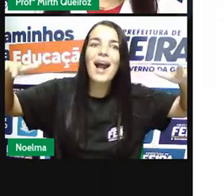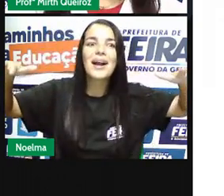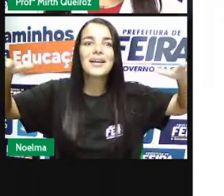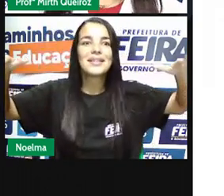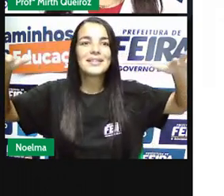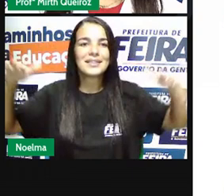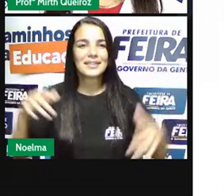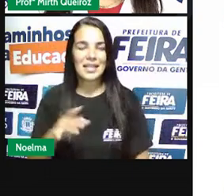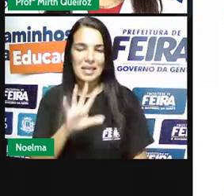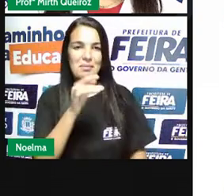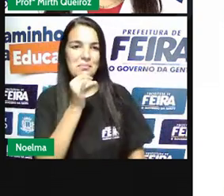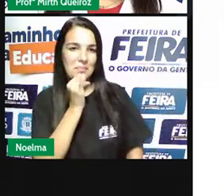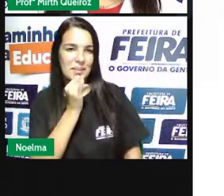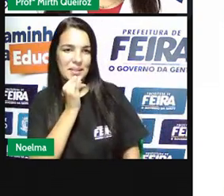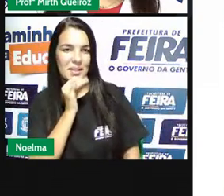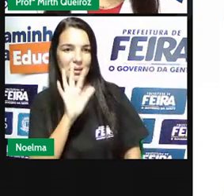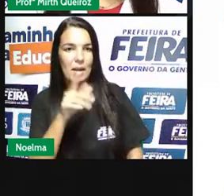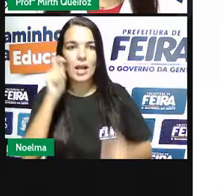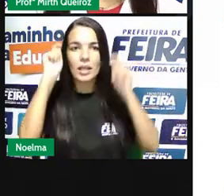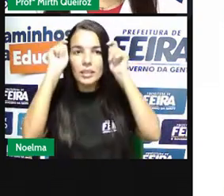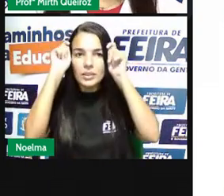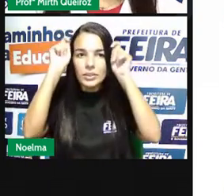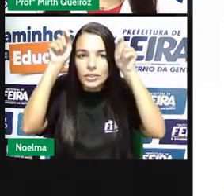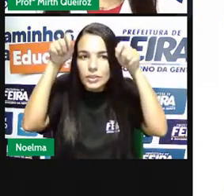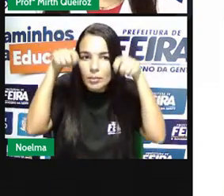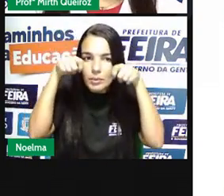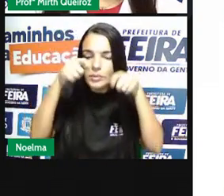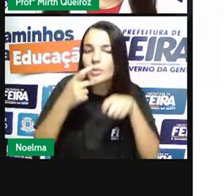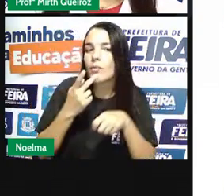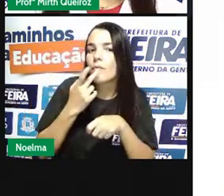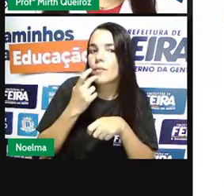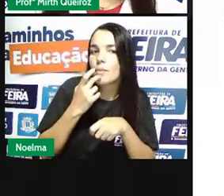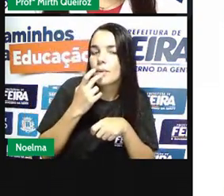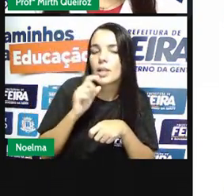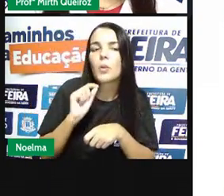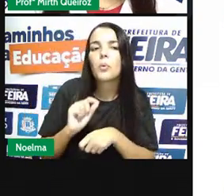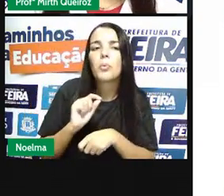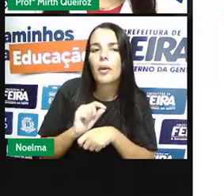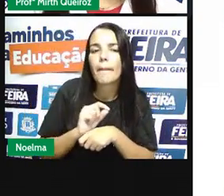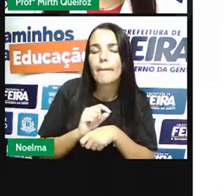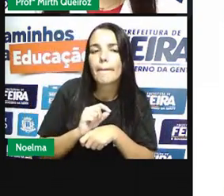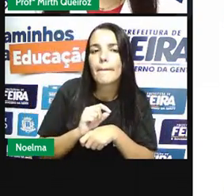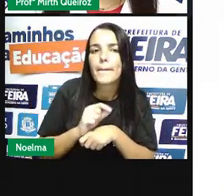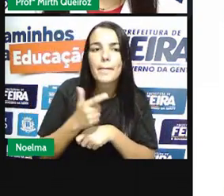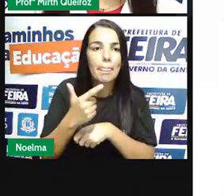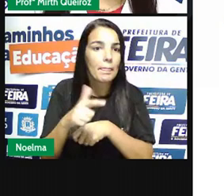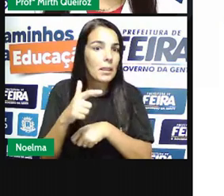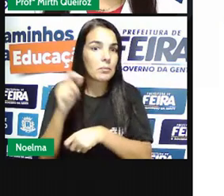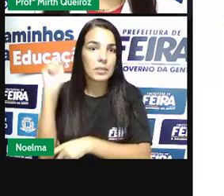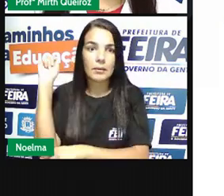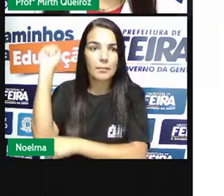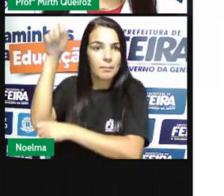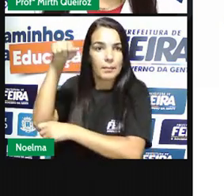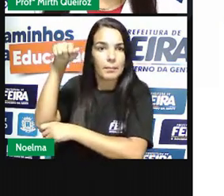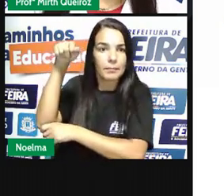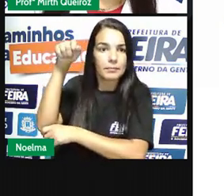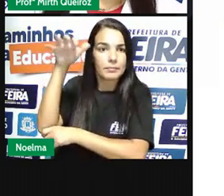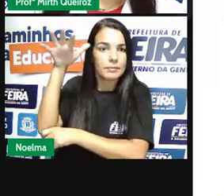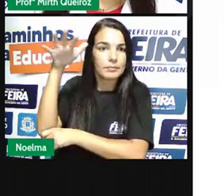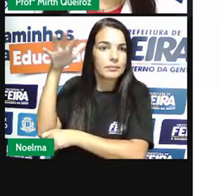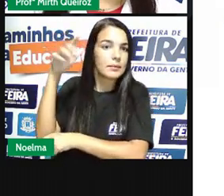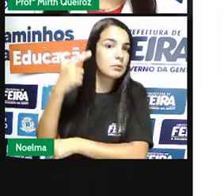história por exemplo a história de Chapeuzinho Vermelho na história de Chapeuzinho Vermelho não tem cada